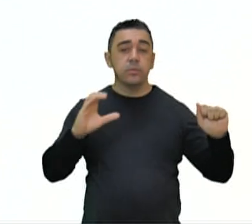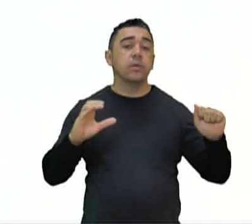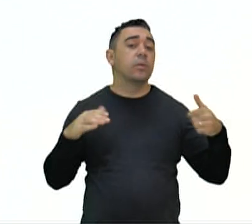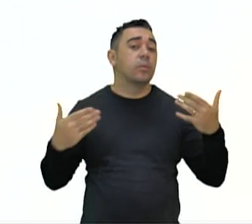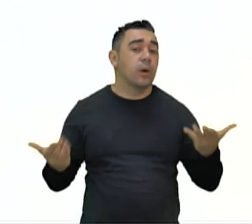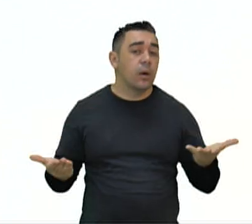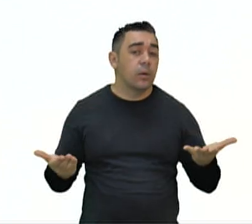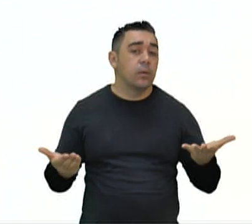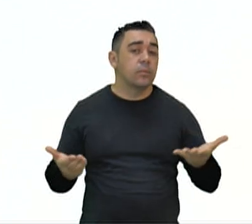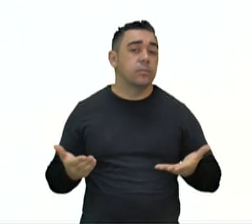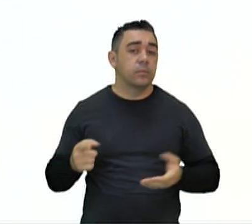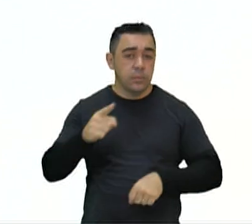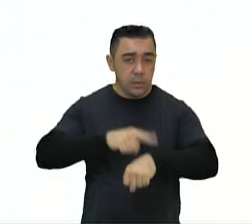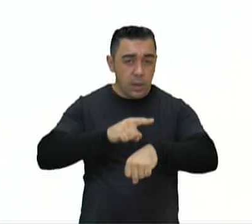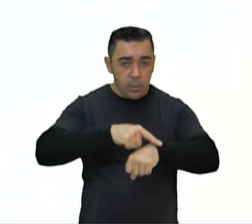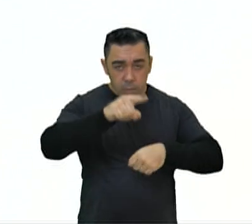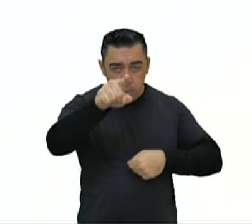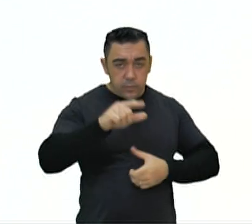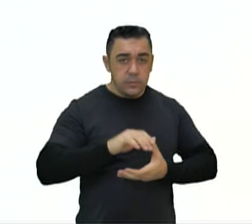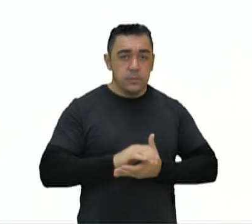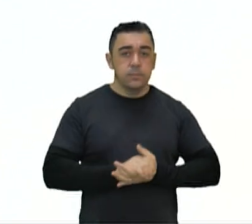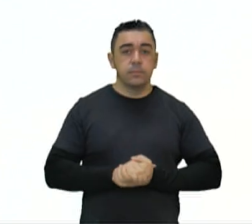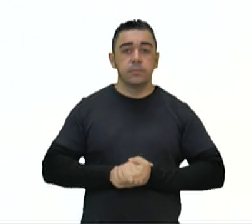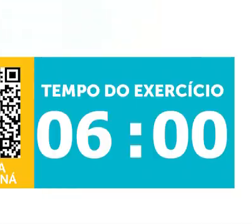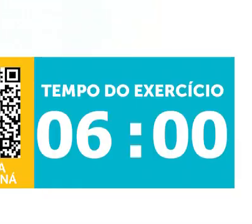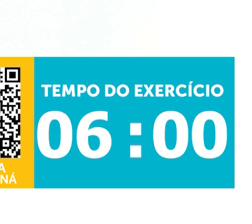ou C. Tempo para tentar resolver.